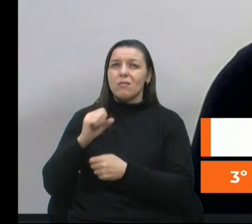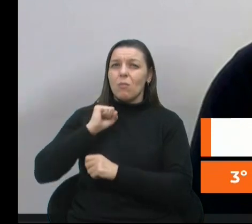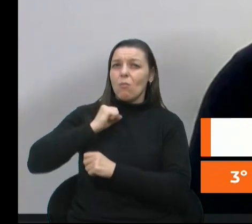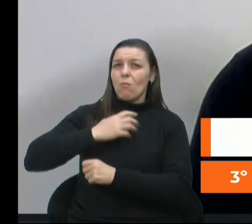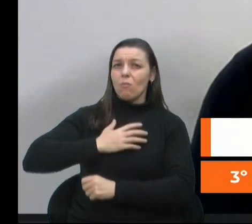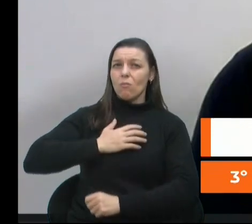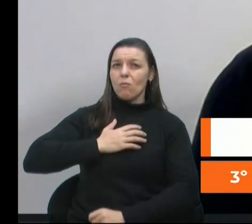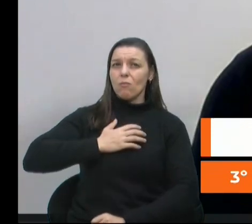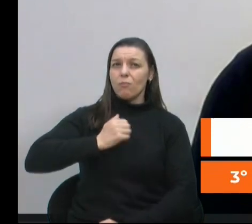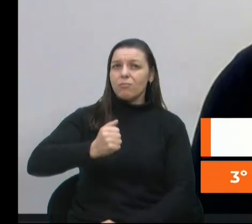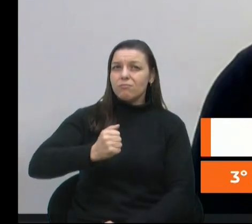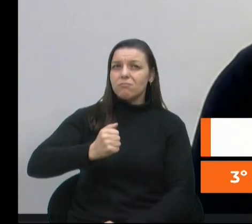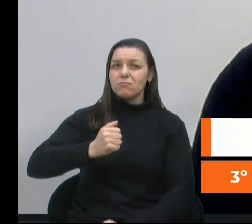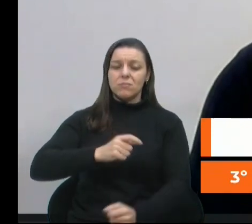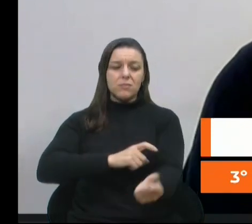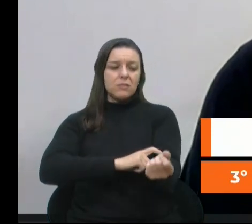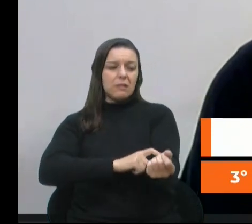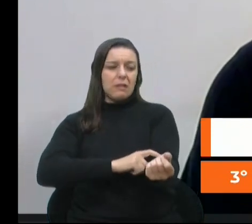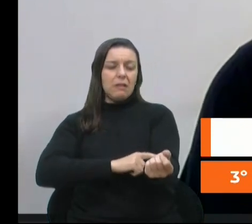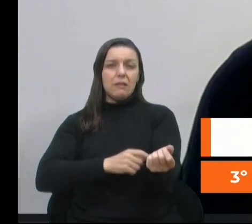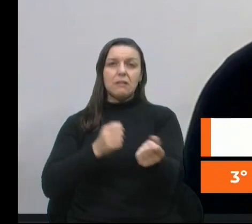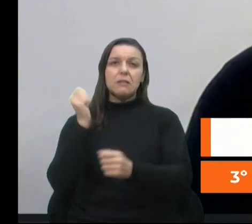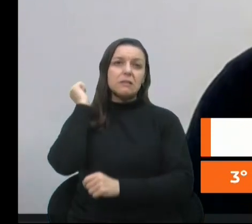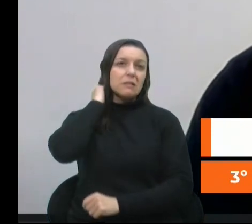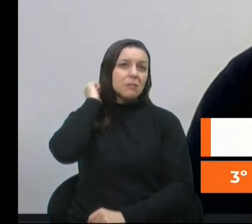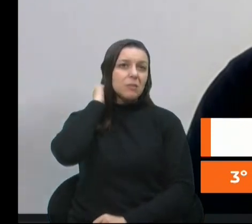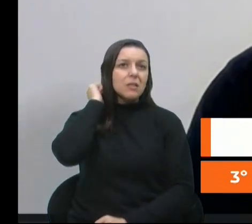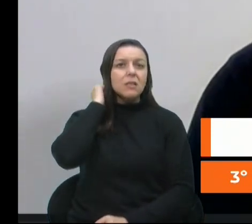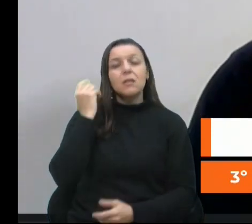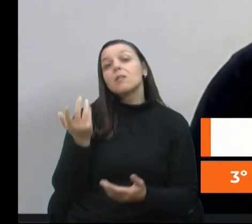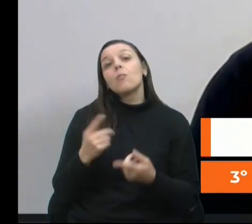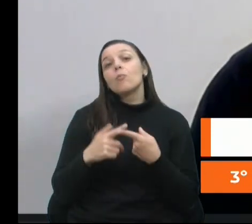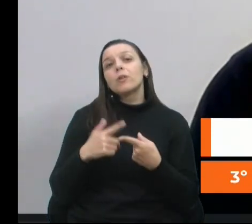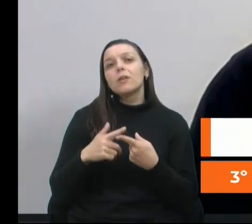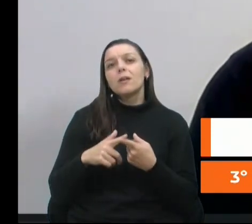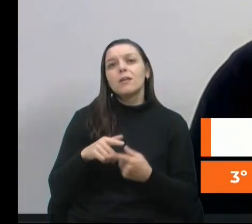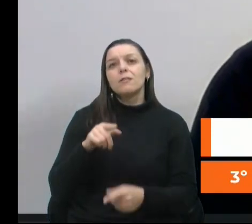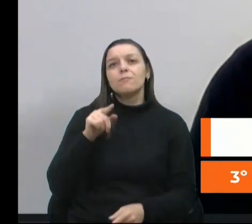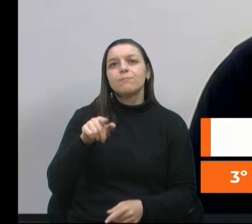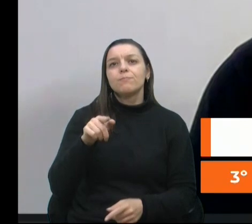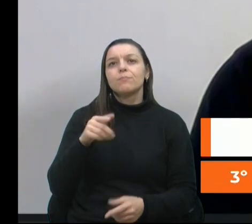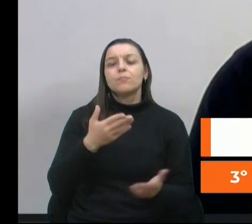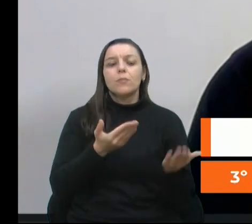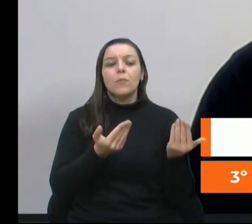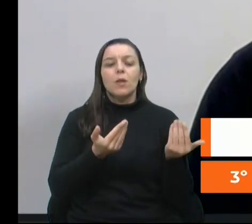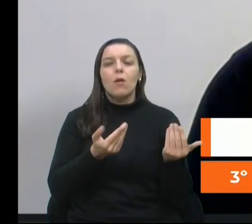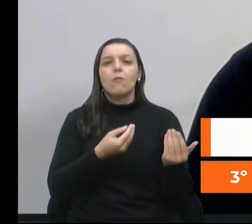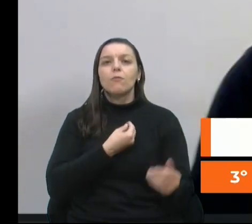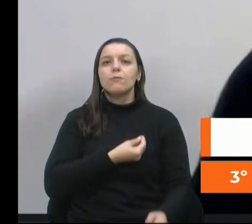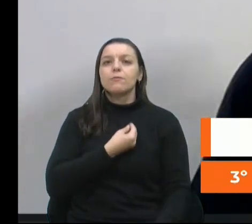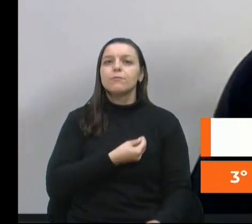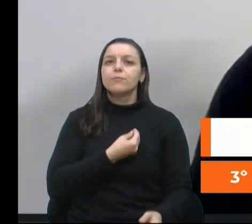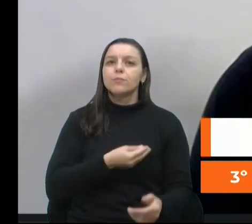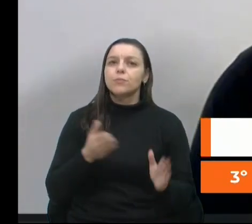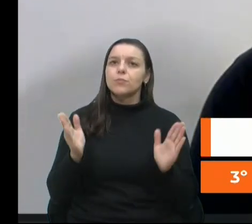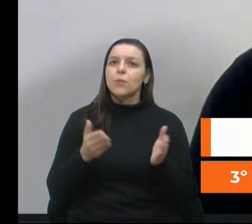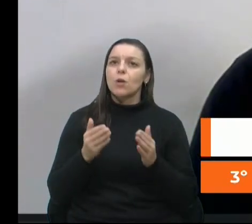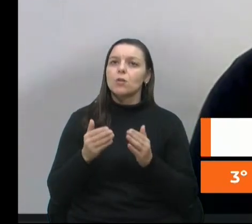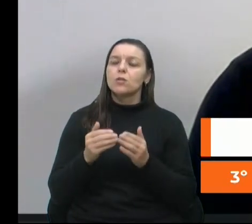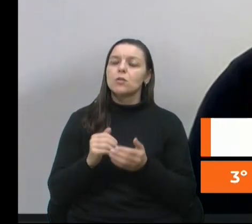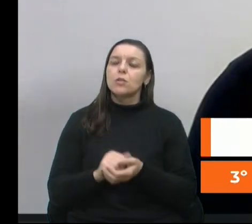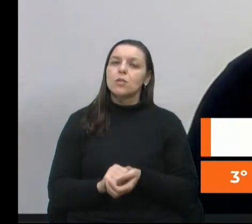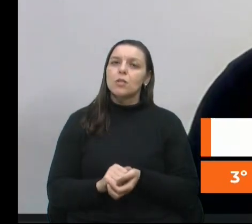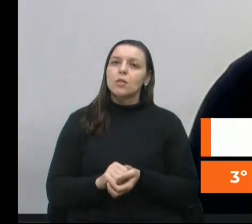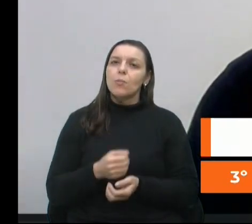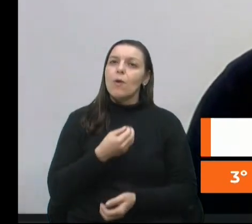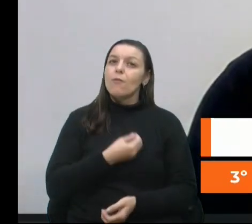com depressão, com ansiedade, porque esses jovens, eles estão vivendo hoje um nível